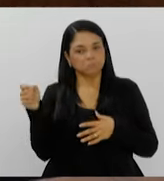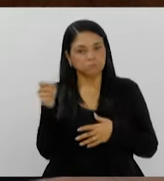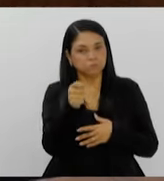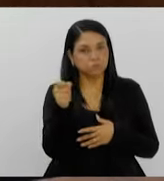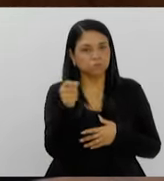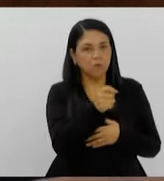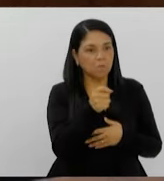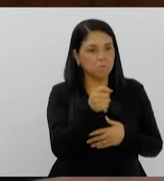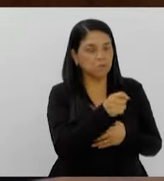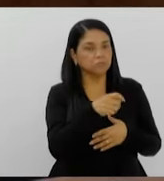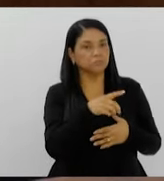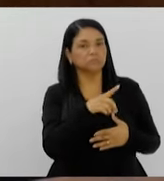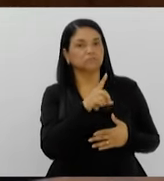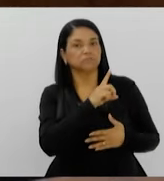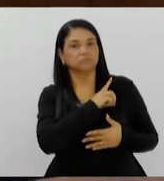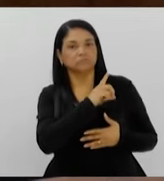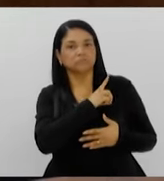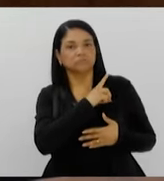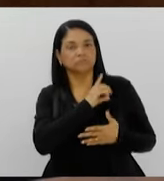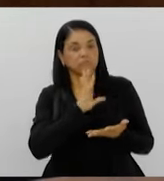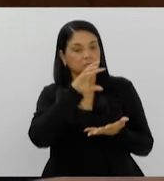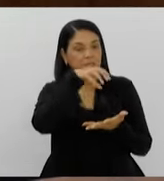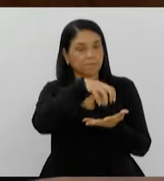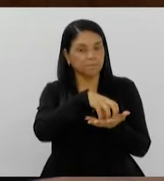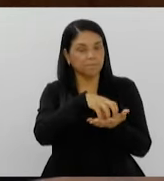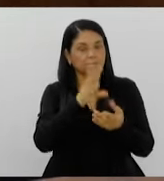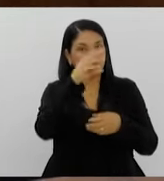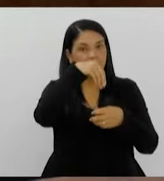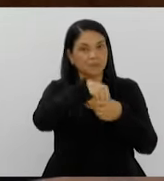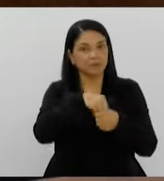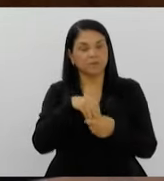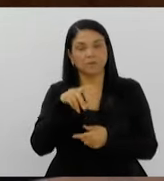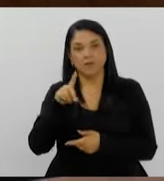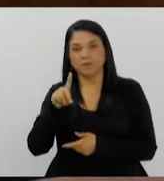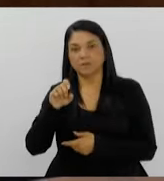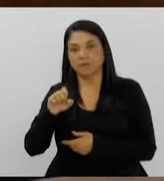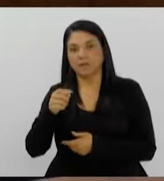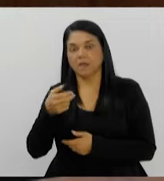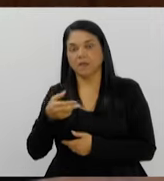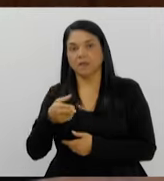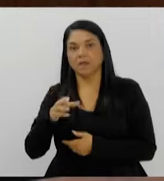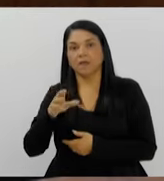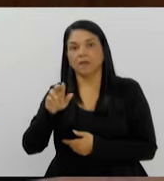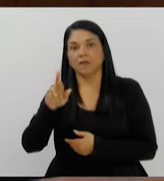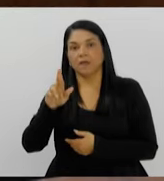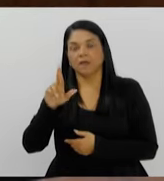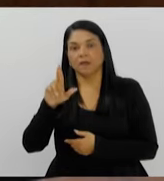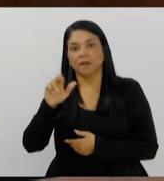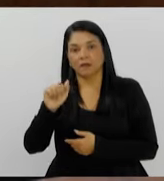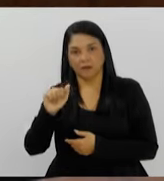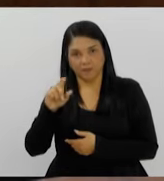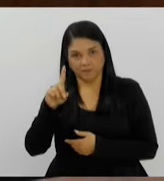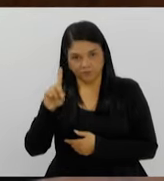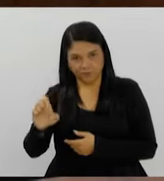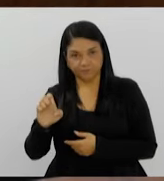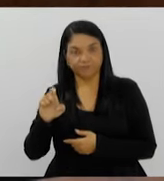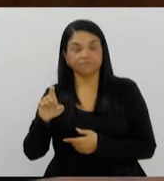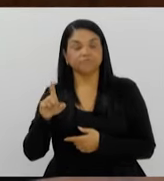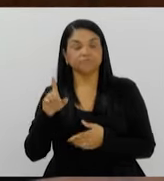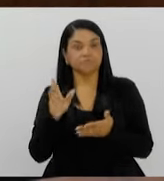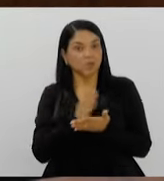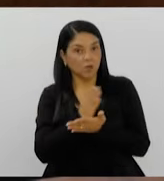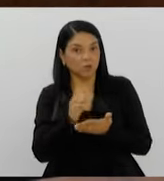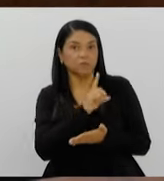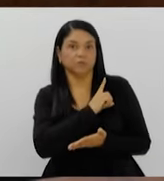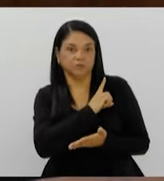delegacias departamentos da decr enquanto não faz uma nova pelo menos em algumas delegacias Deputado Marcelo Dino ele fez